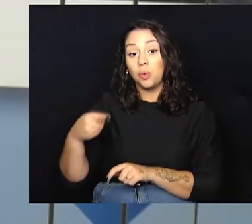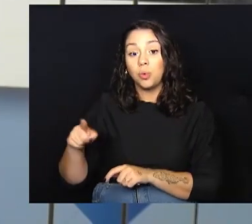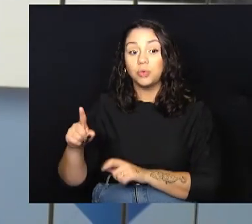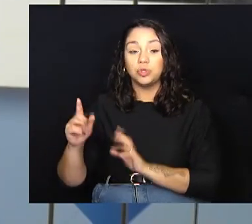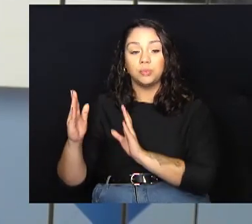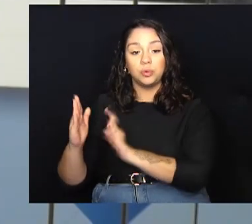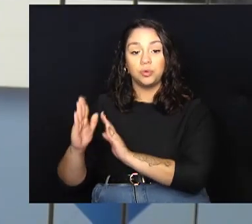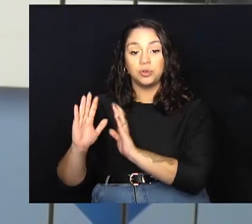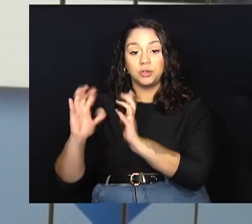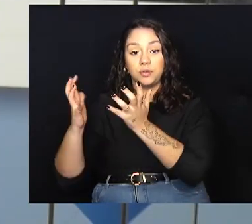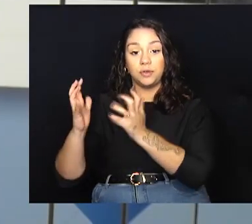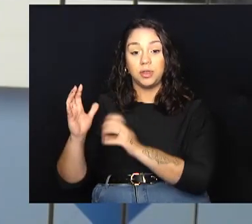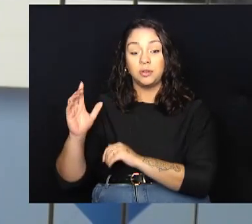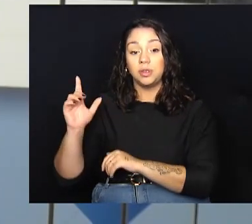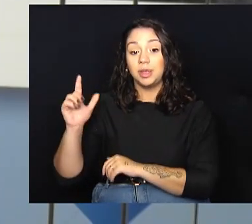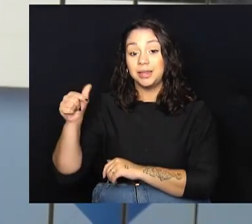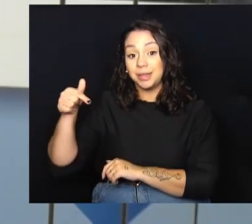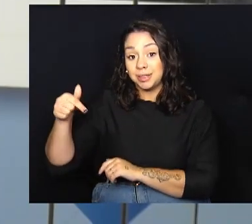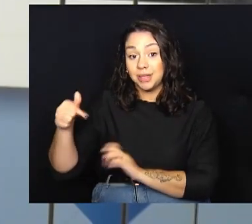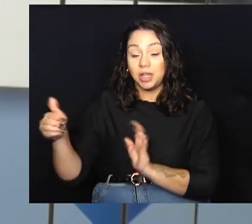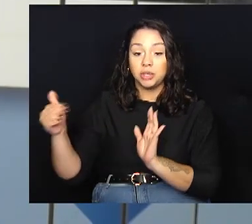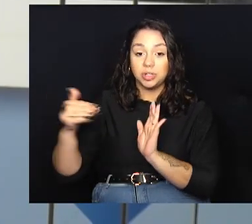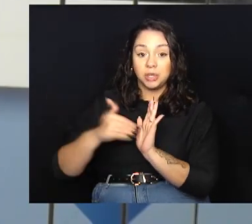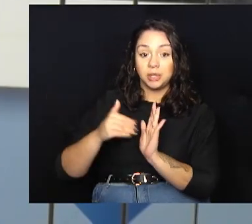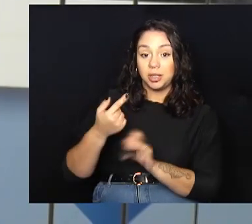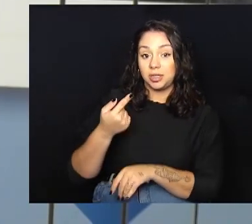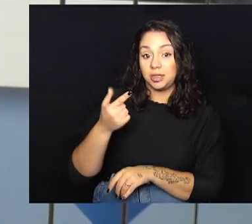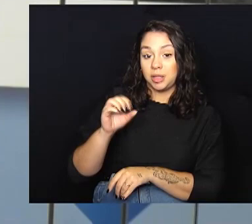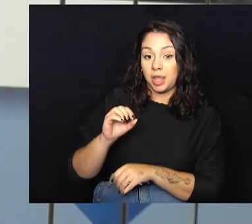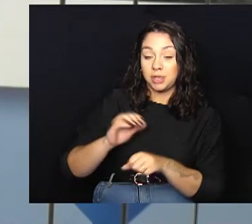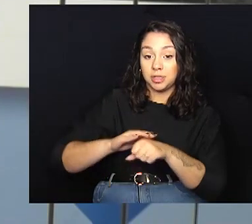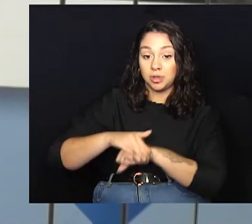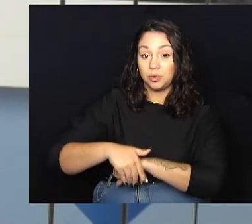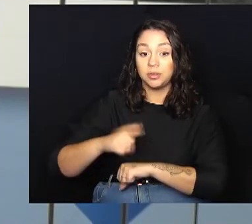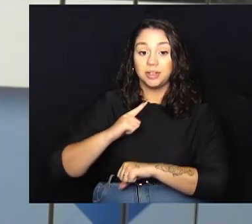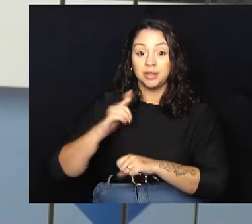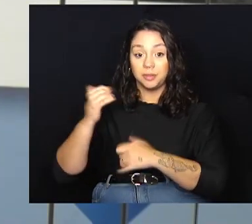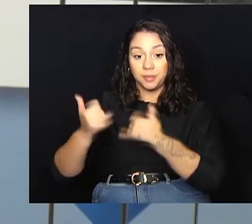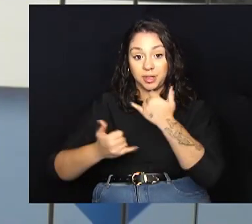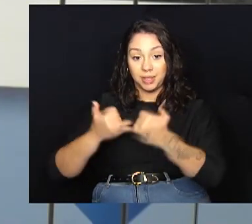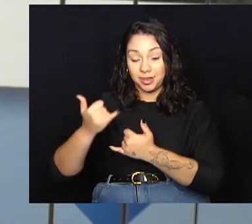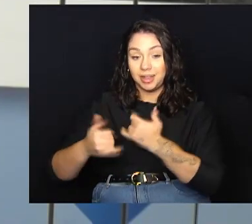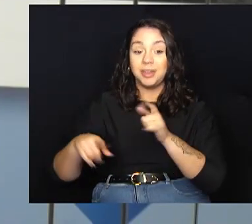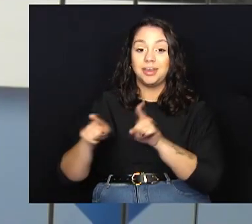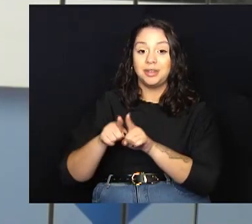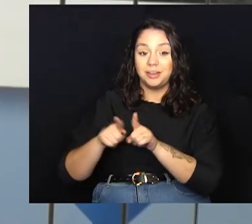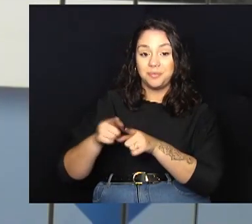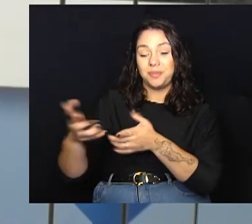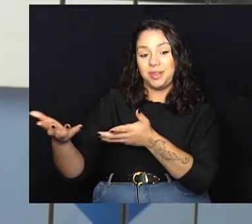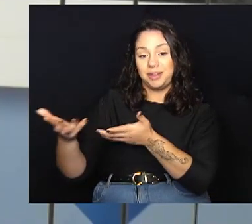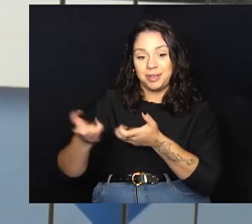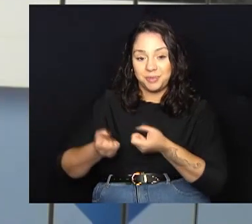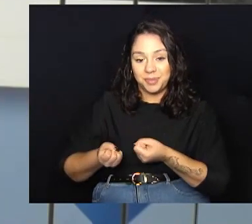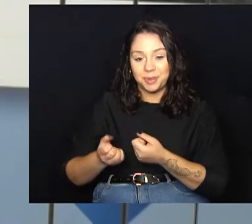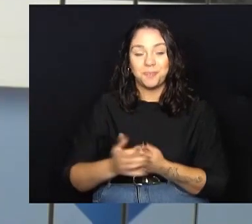que vai dar sete as 10 da noite para atuar nas brincadeiras e na recepção